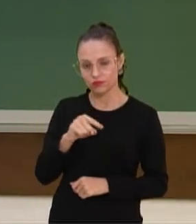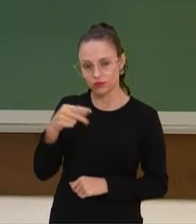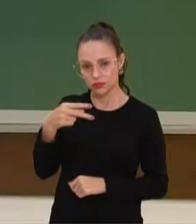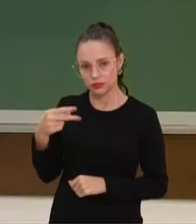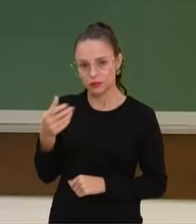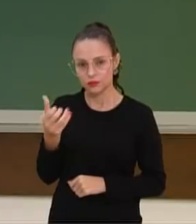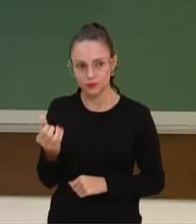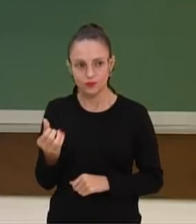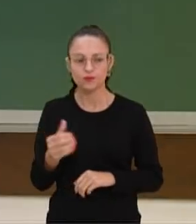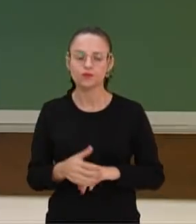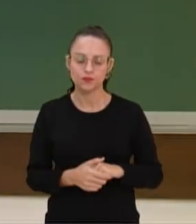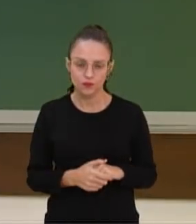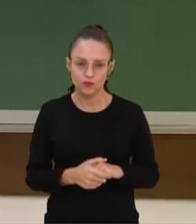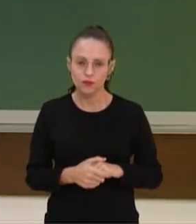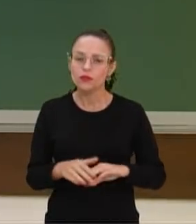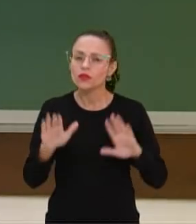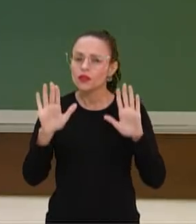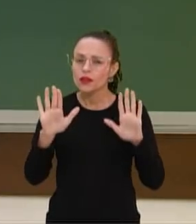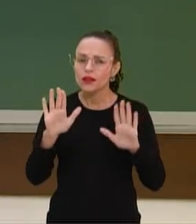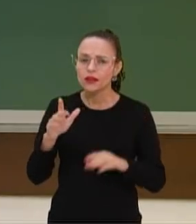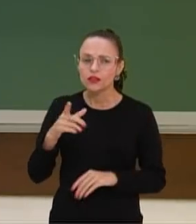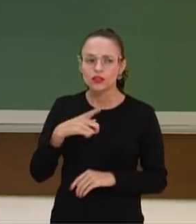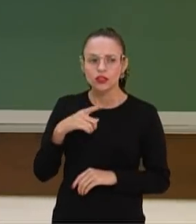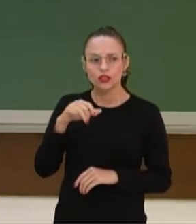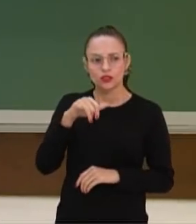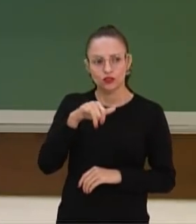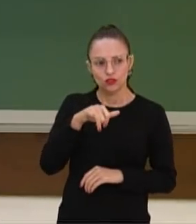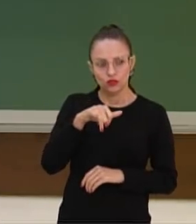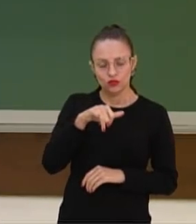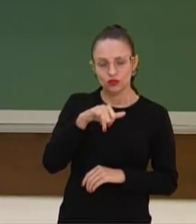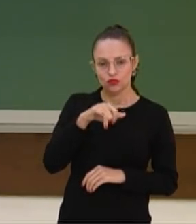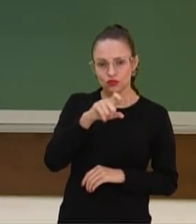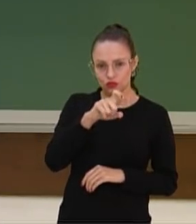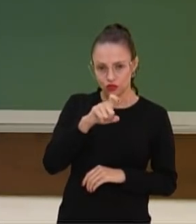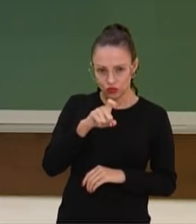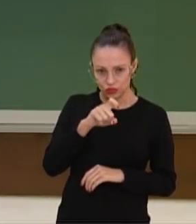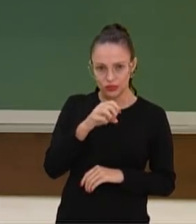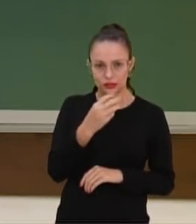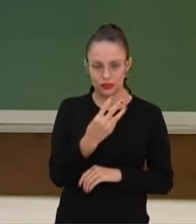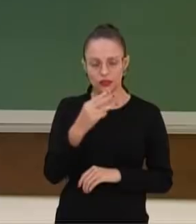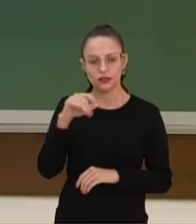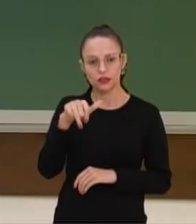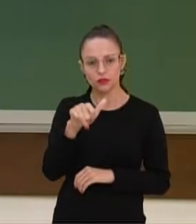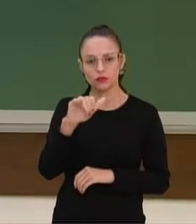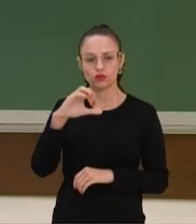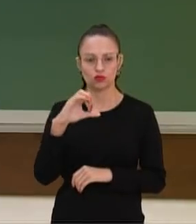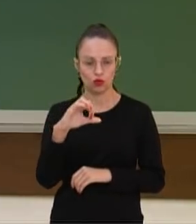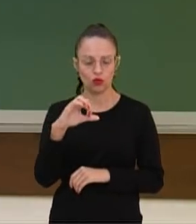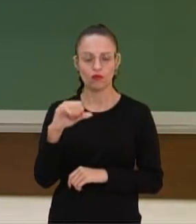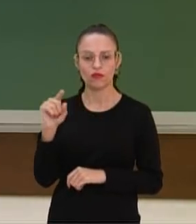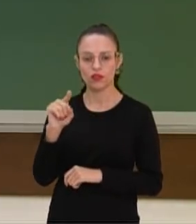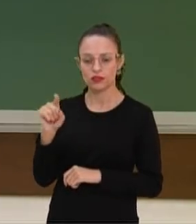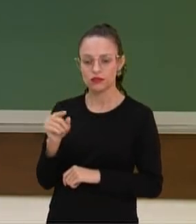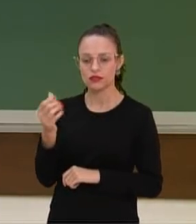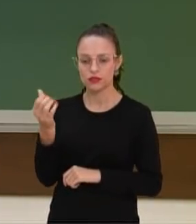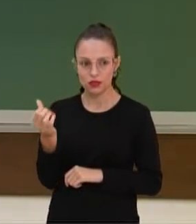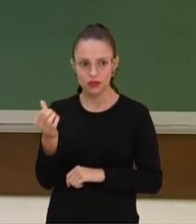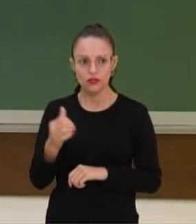6. Aí você fala assim, eu tenho x igual a 3, eu tenho y igual a 9 e z igual a 6,